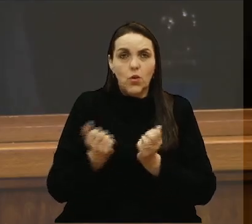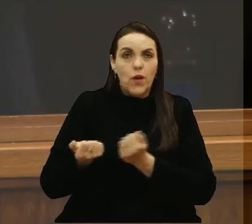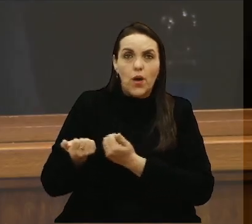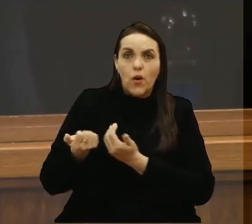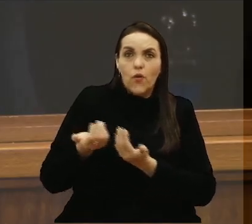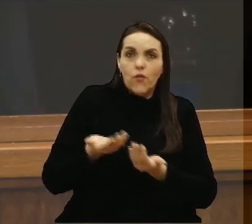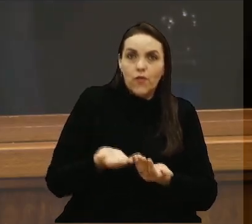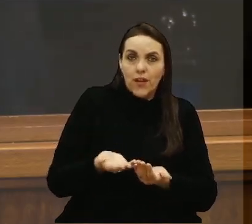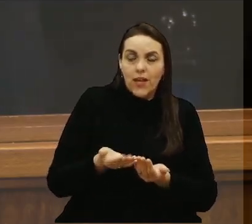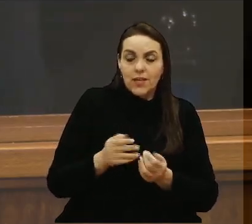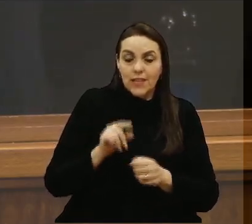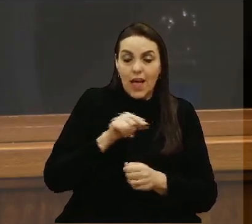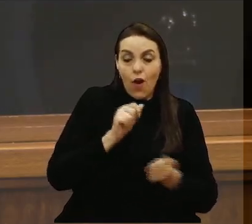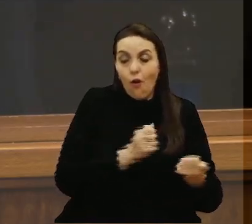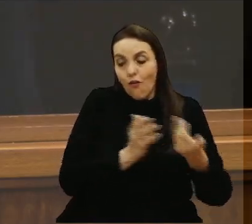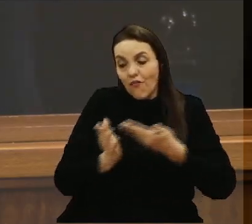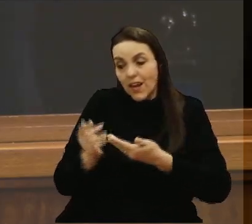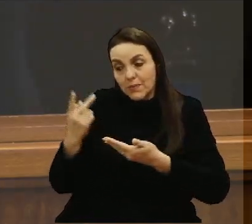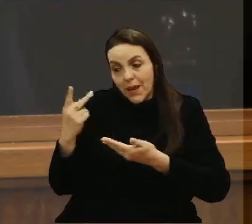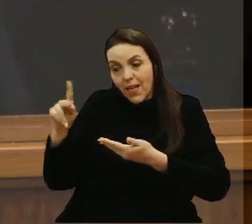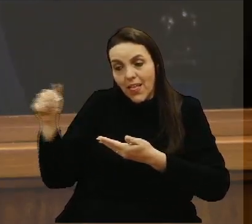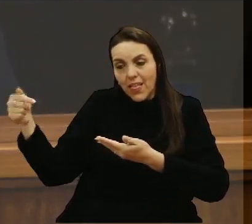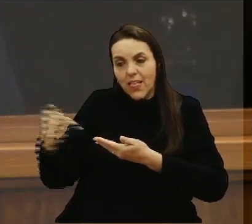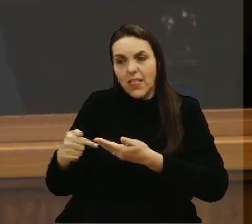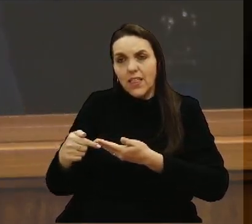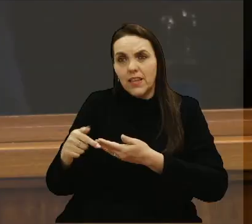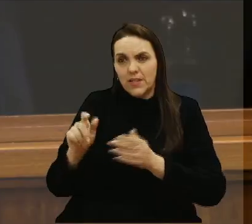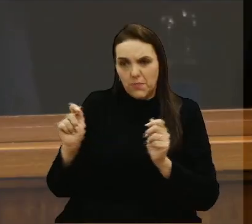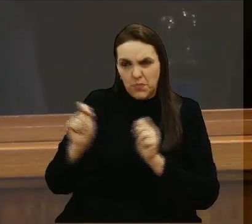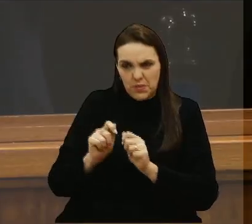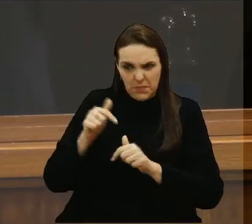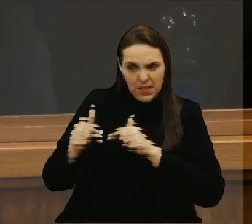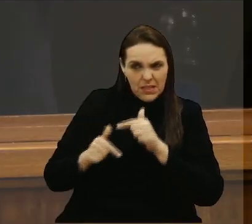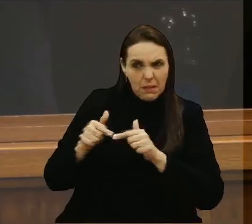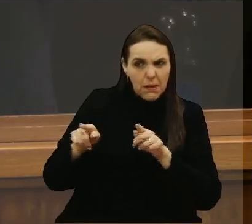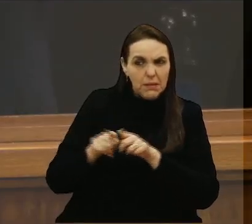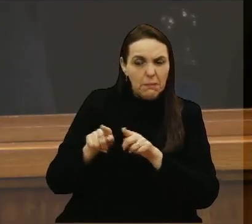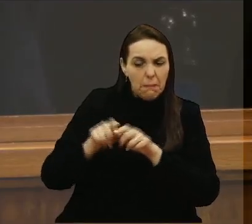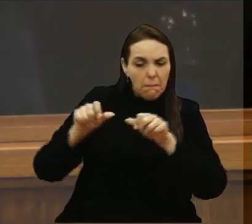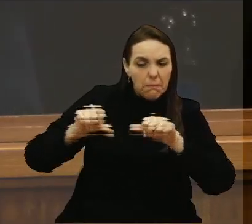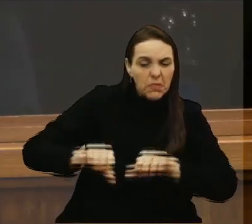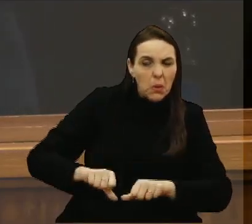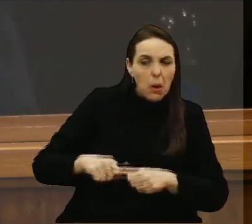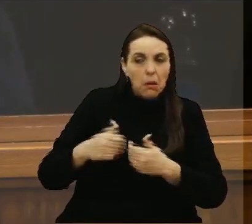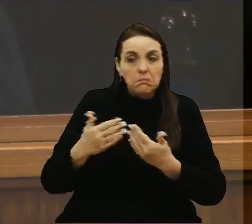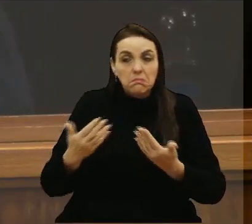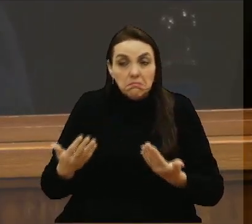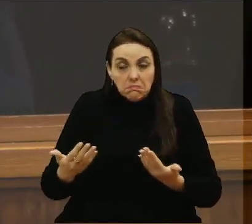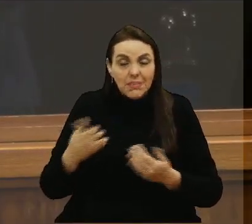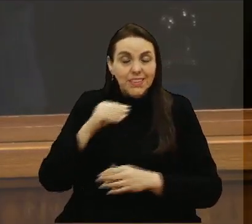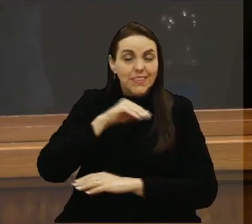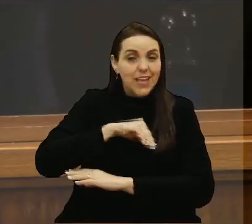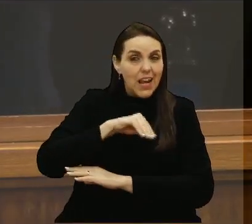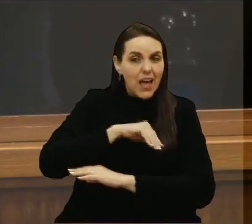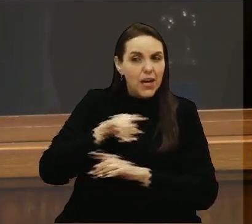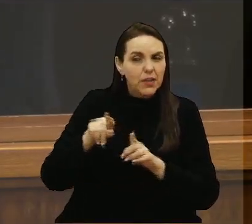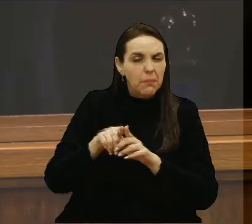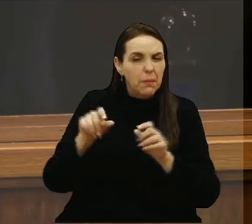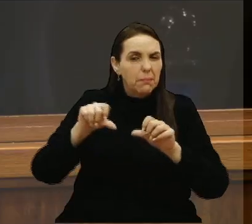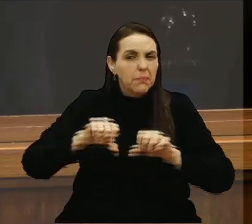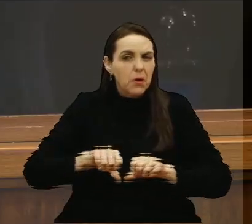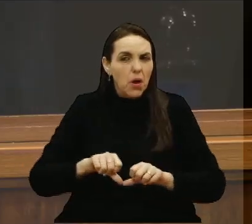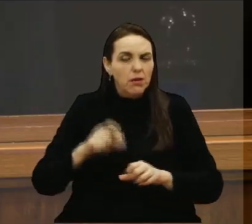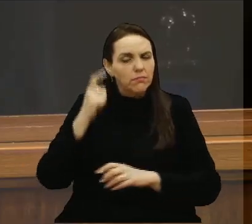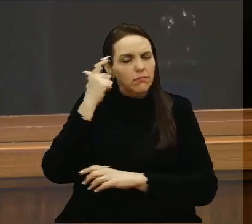que é oferecido para eles. Será que as condições de trabalho não são piores? Será que o salário não é pior? Porque eu